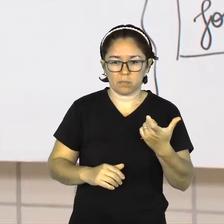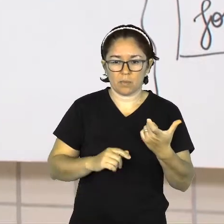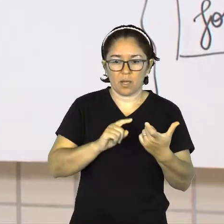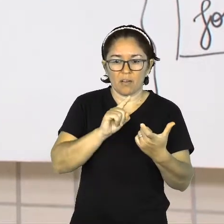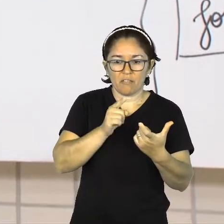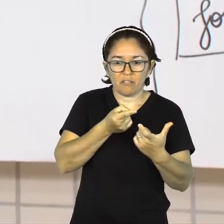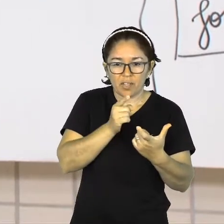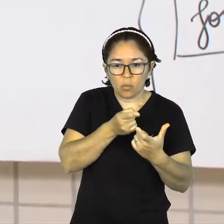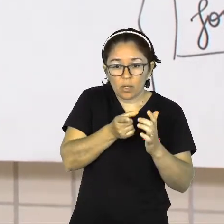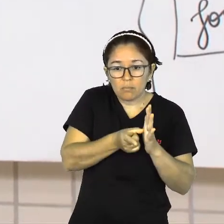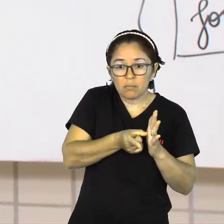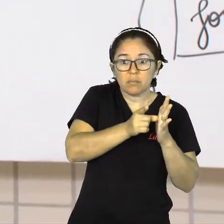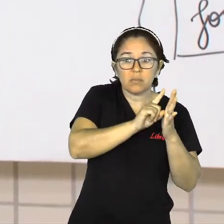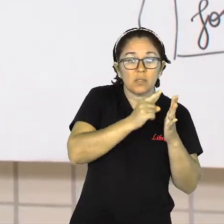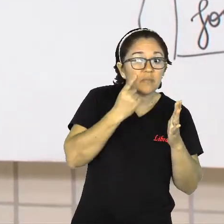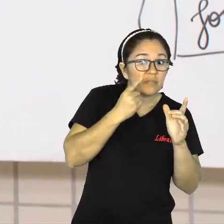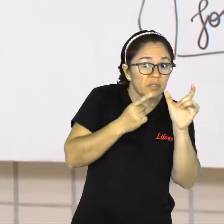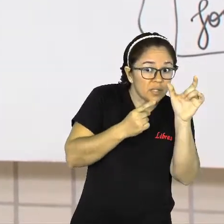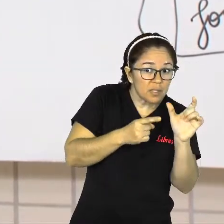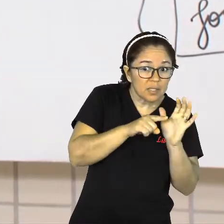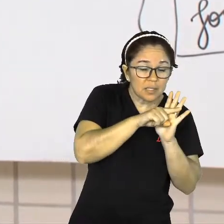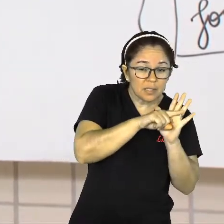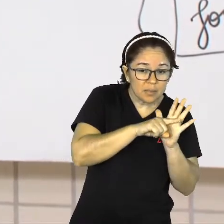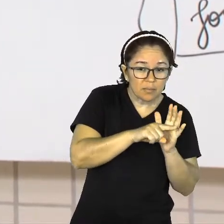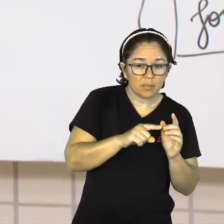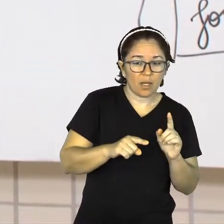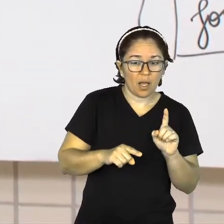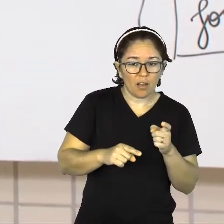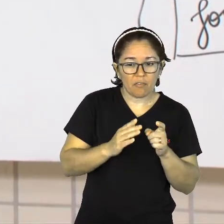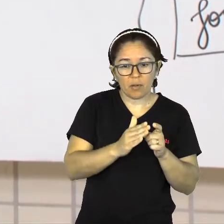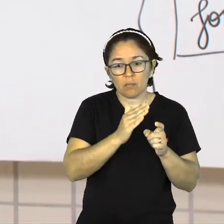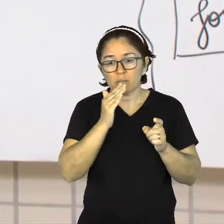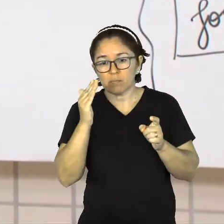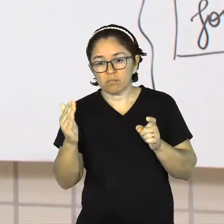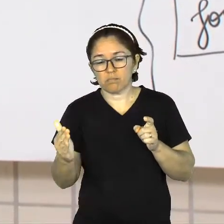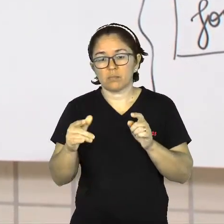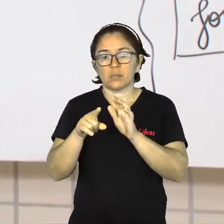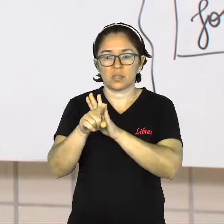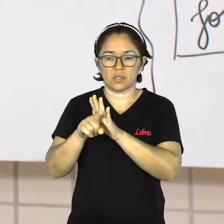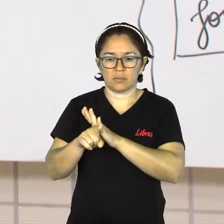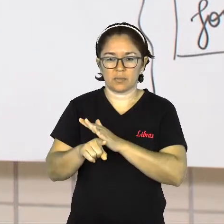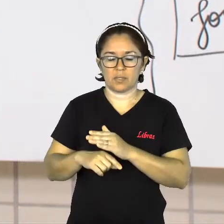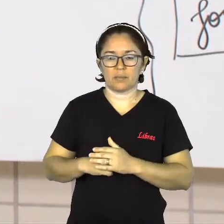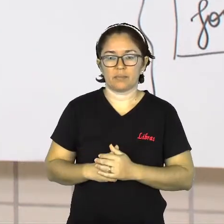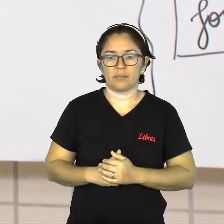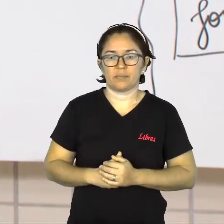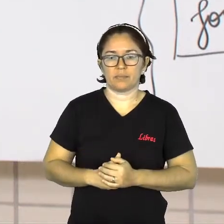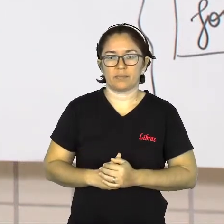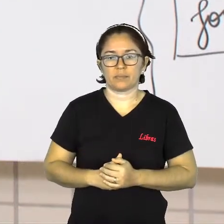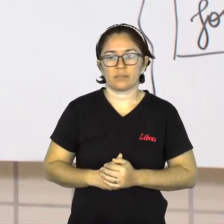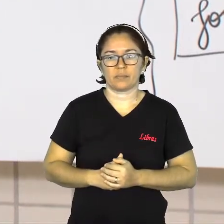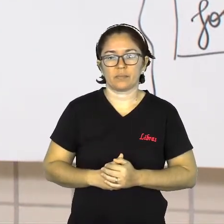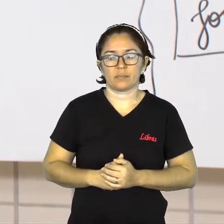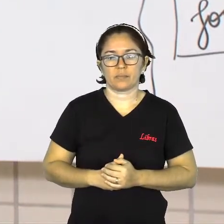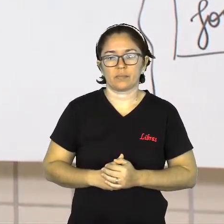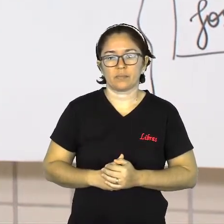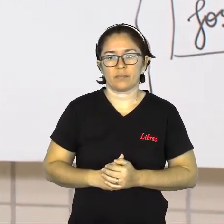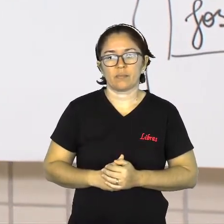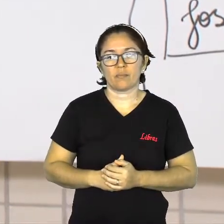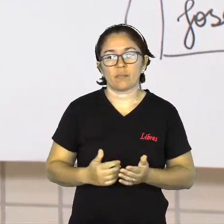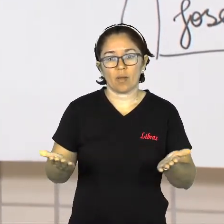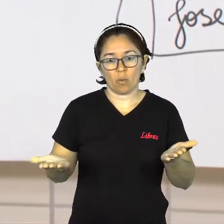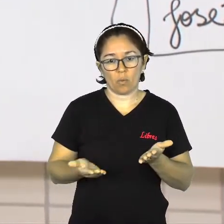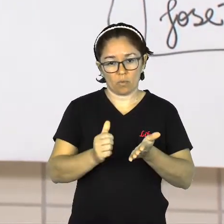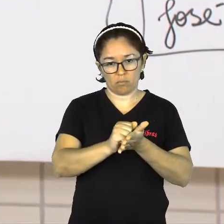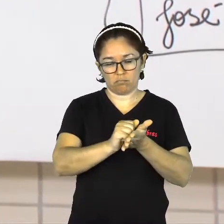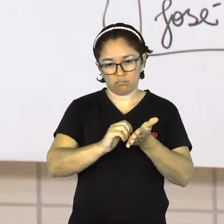primeiro, depois a parte decimal, tá bom, turminha? E agora, eu trouxe uma